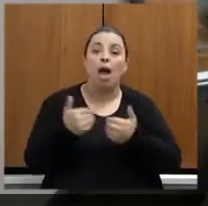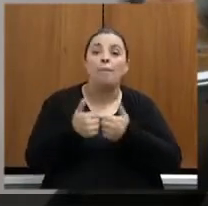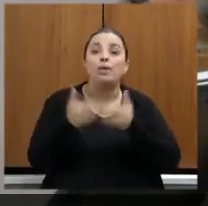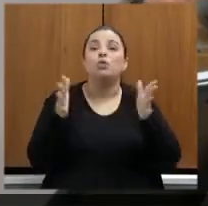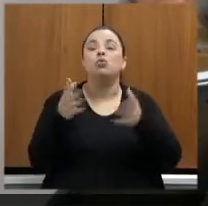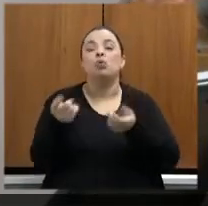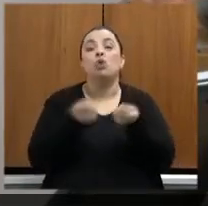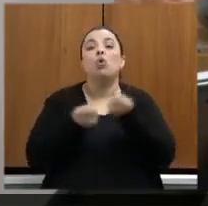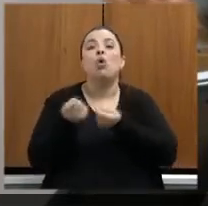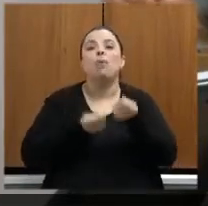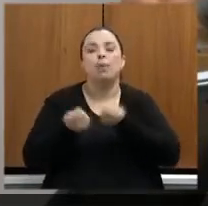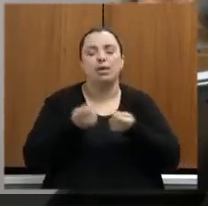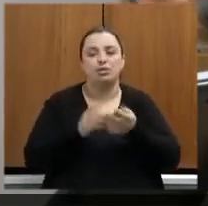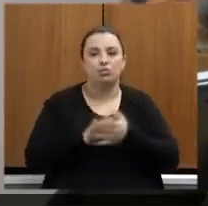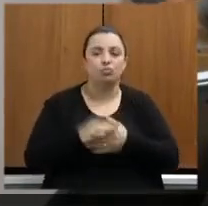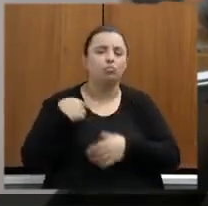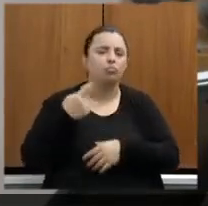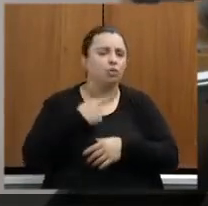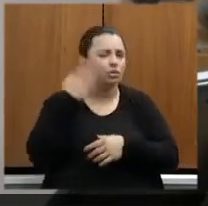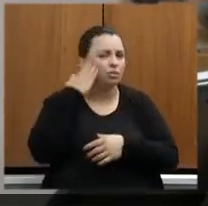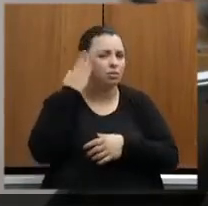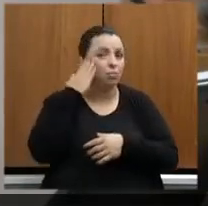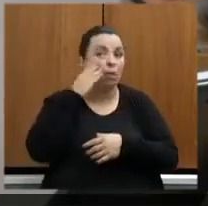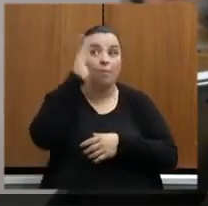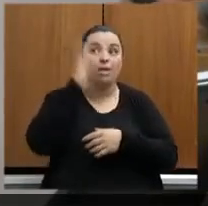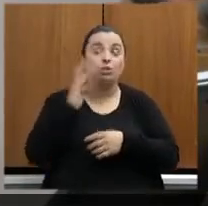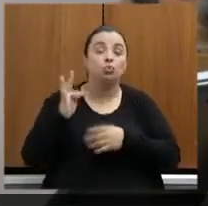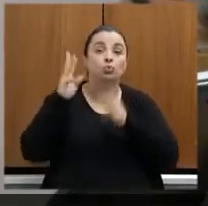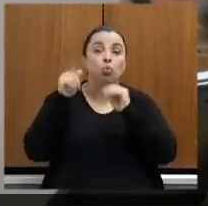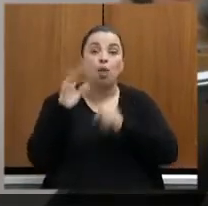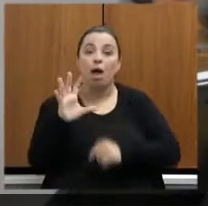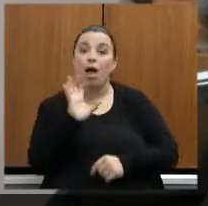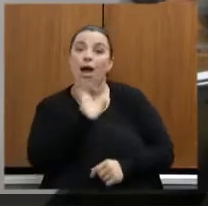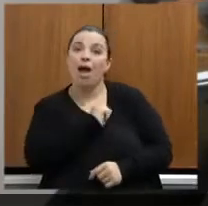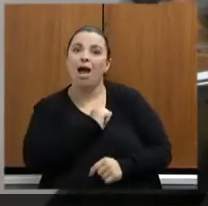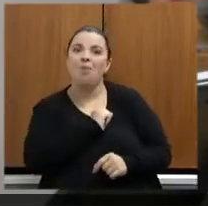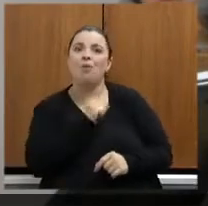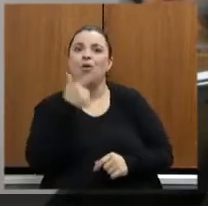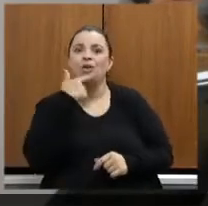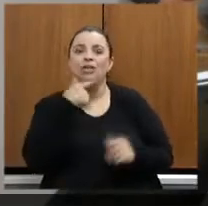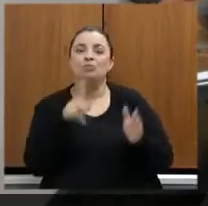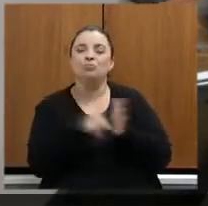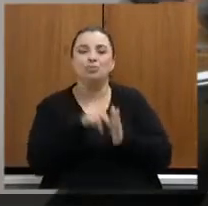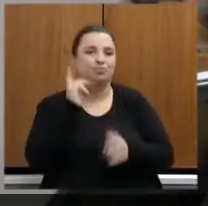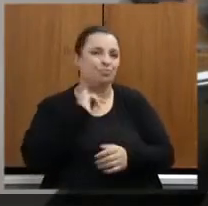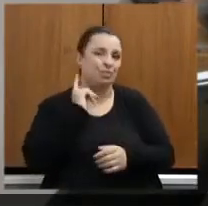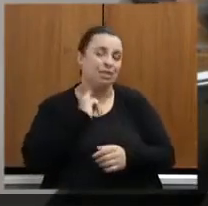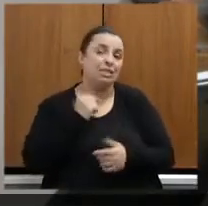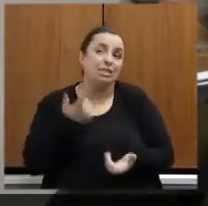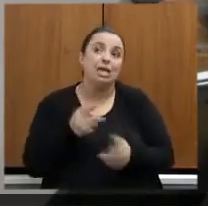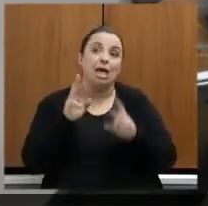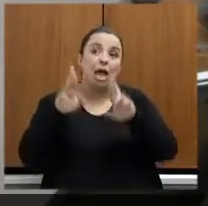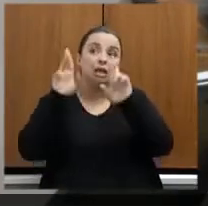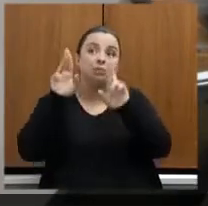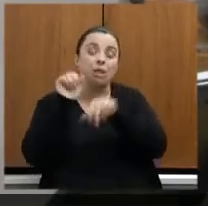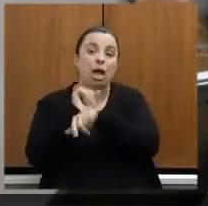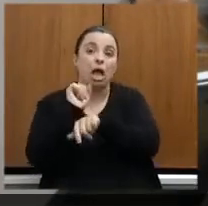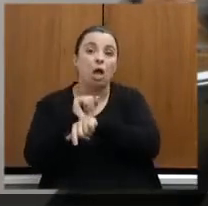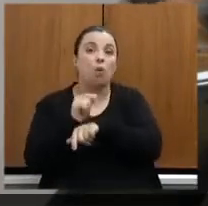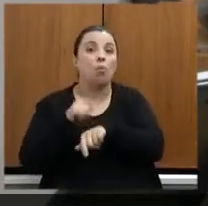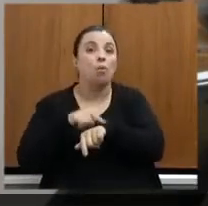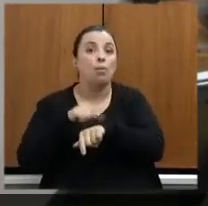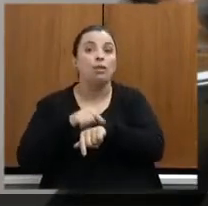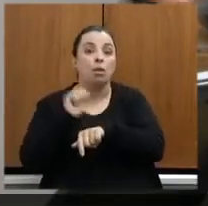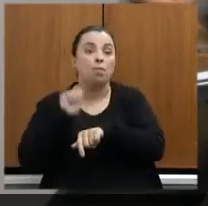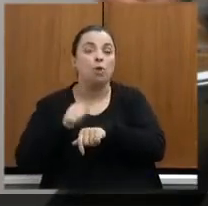que o Brasil ama o queijo de Minas Gerais e fica esperando essa oportunidade de adquirir então é nós